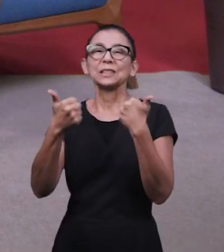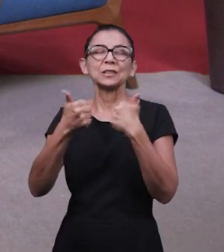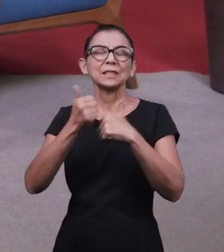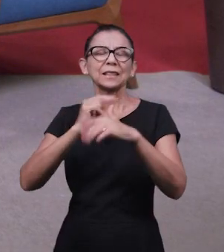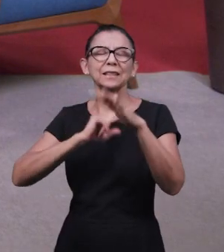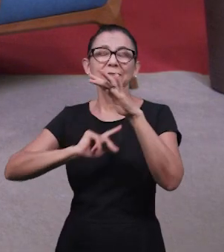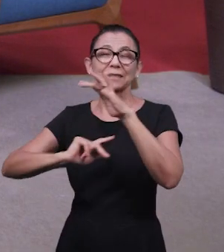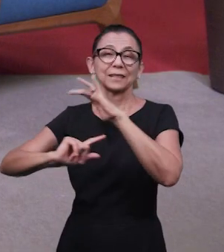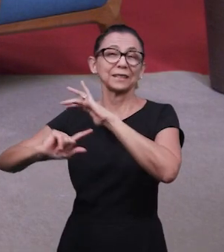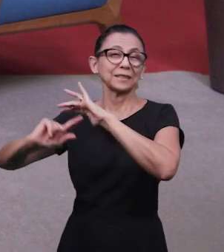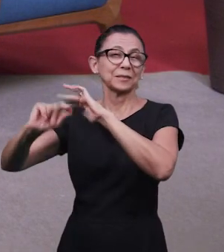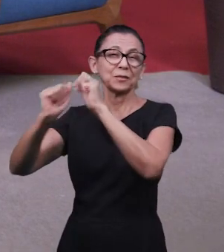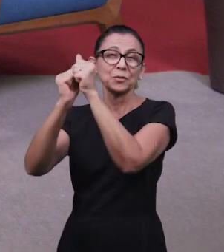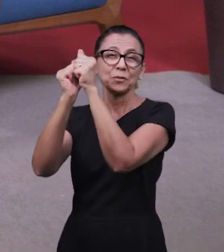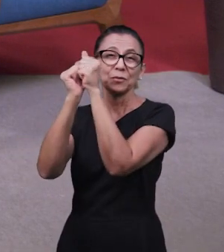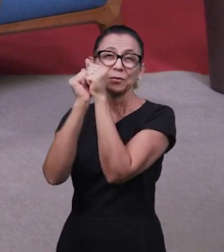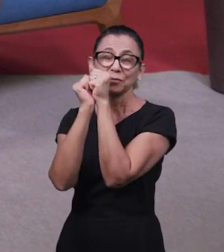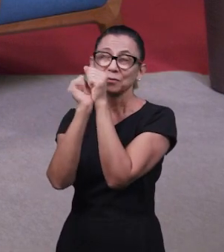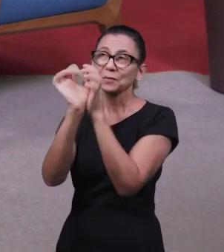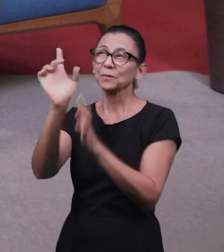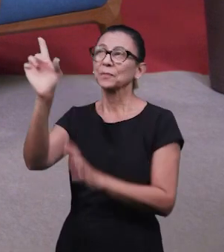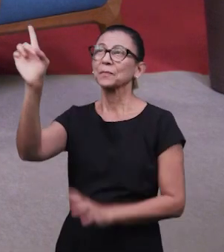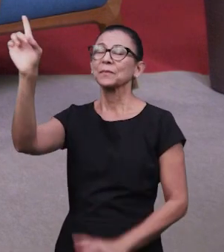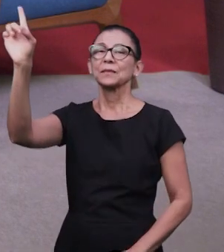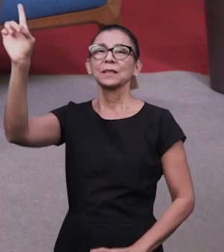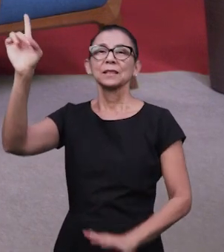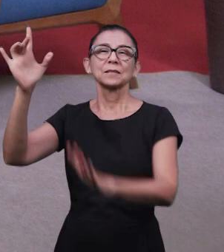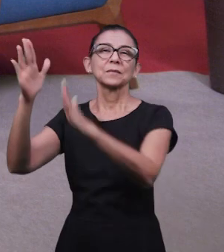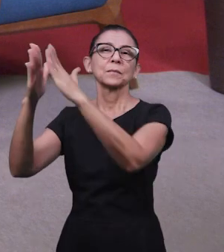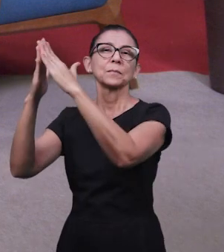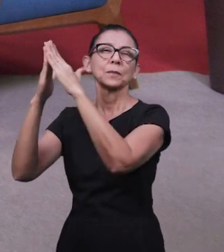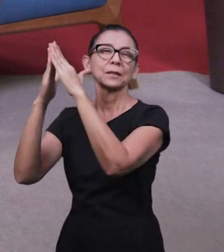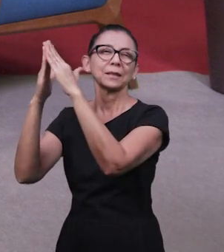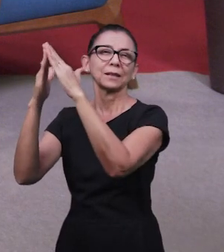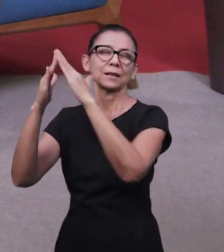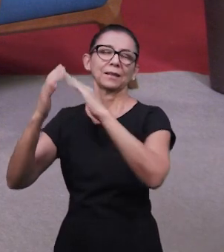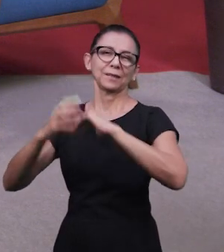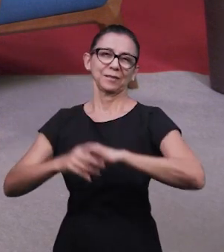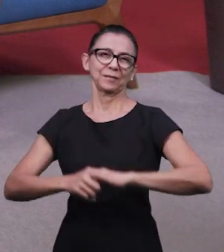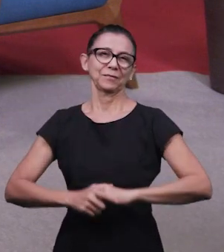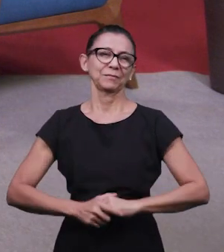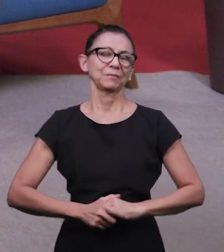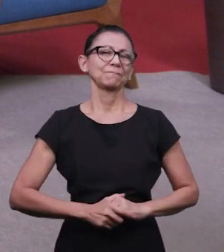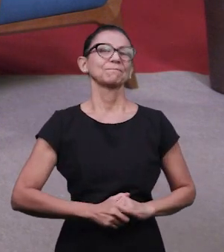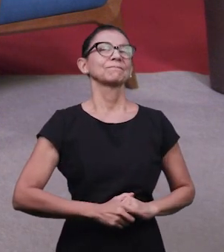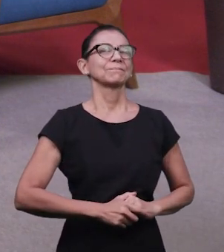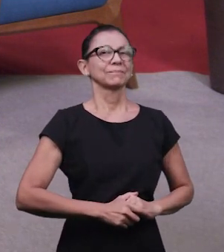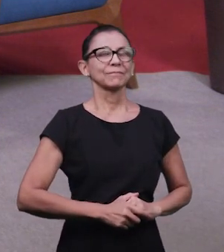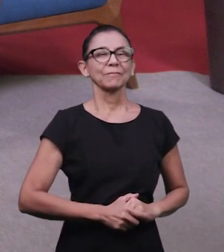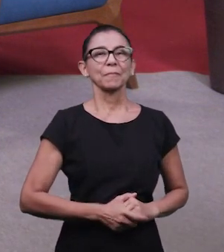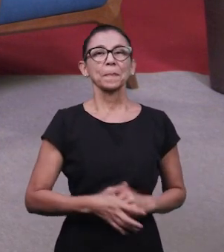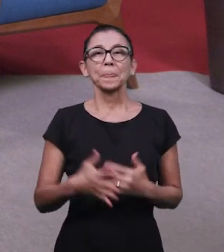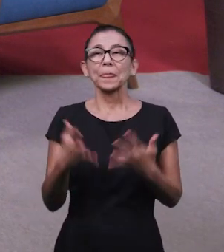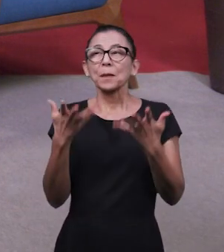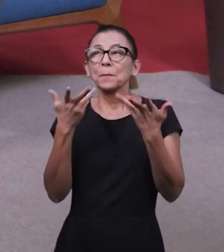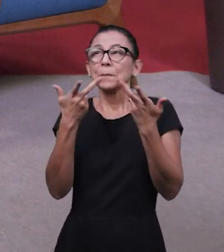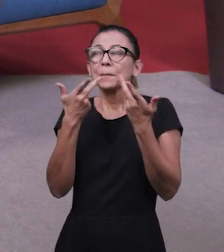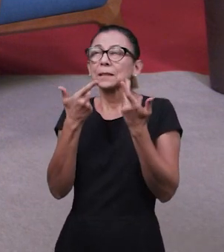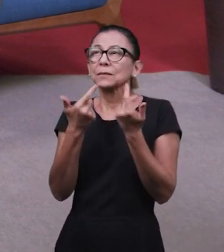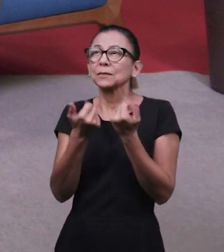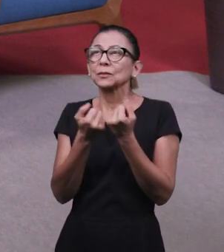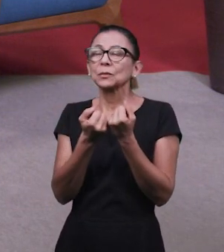da palavra, ou usando a palavra, o principal objetivo é esse aqui, é a vida eterna, neste